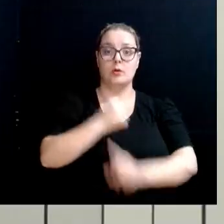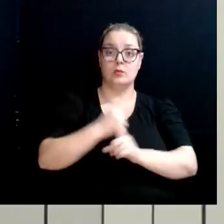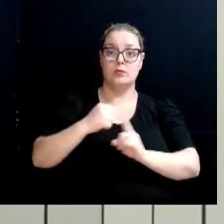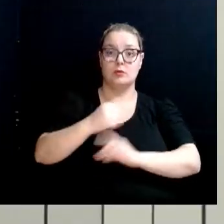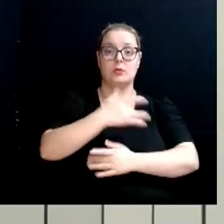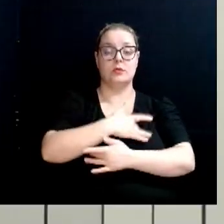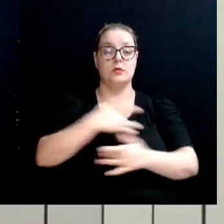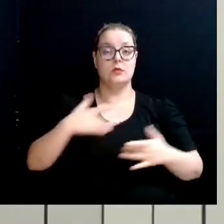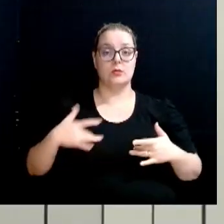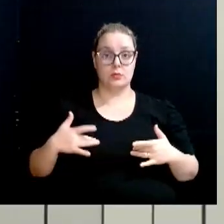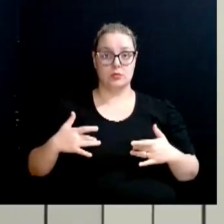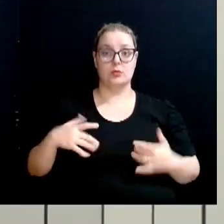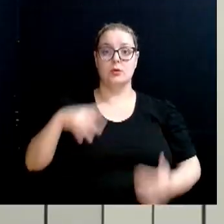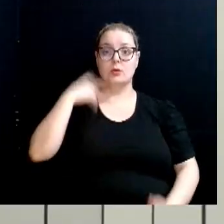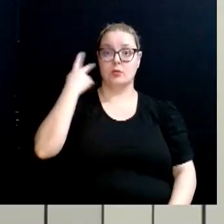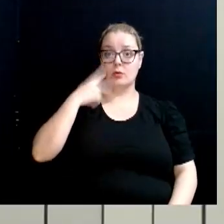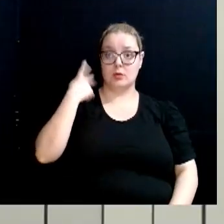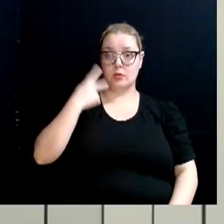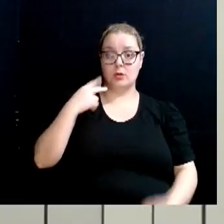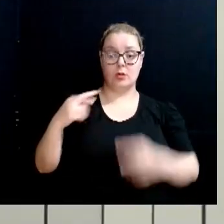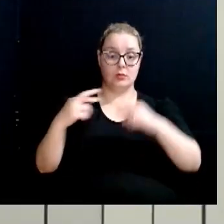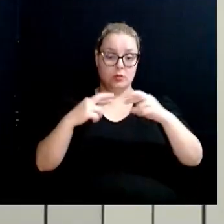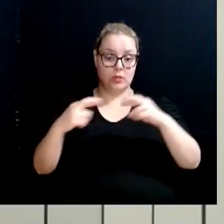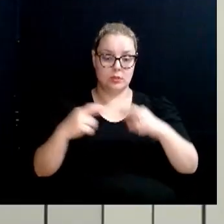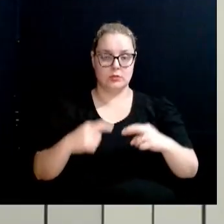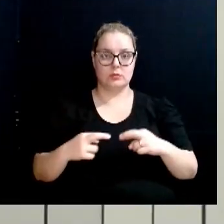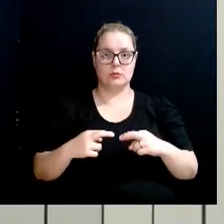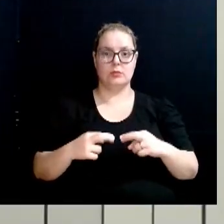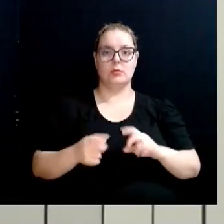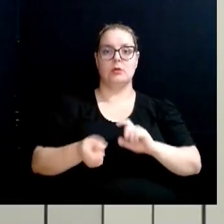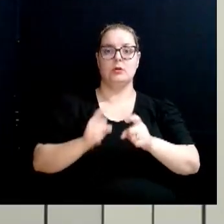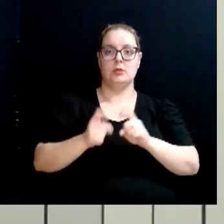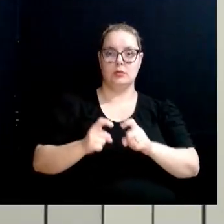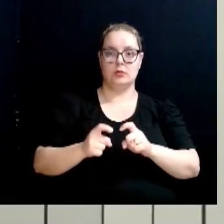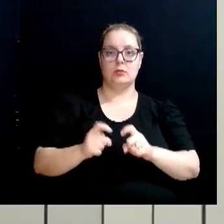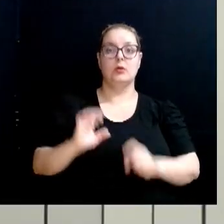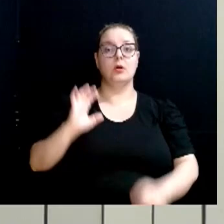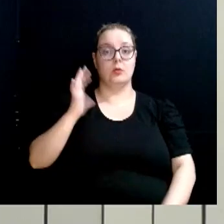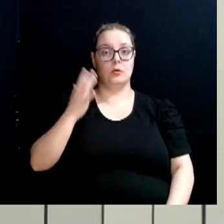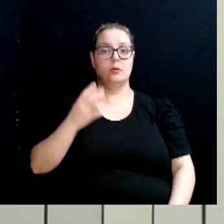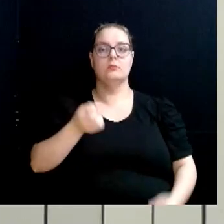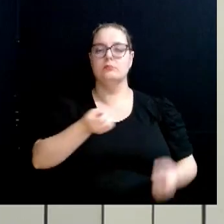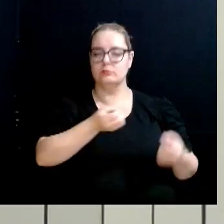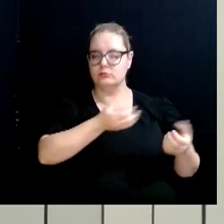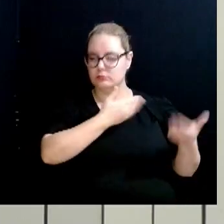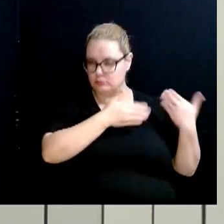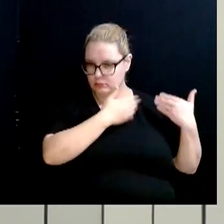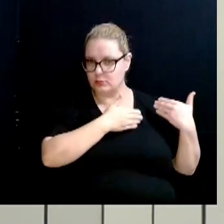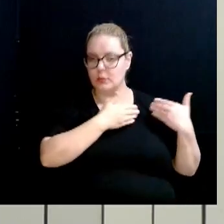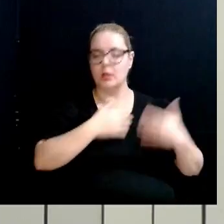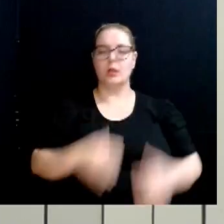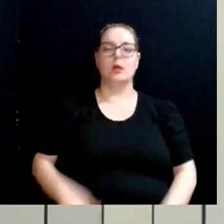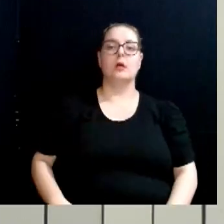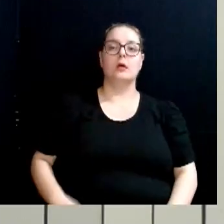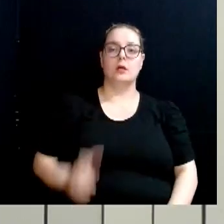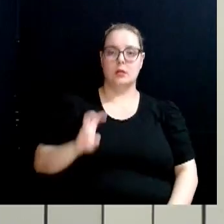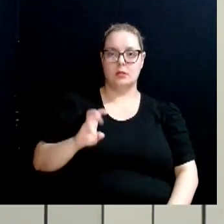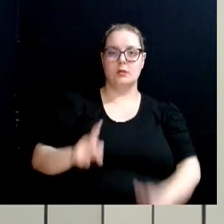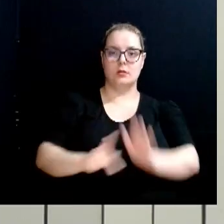os vereadores analisaram, na reunião dela que aconteceu recentemente, parecer em 5 projetos de lei.